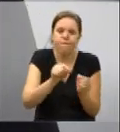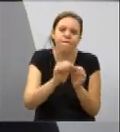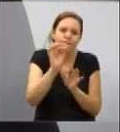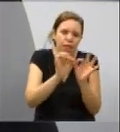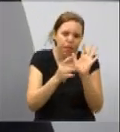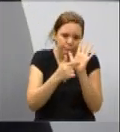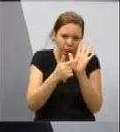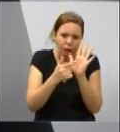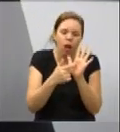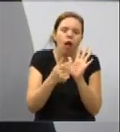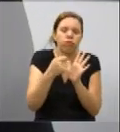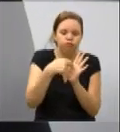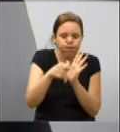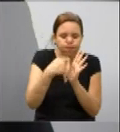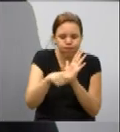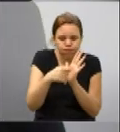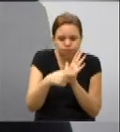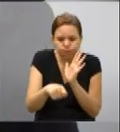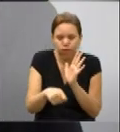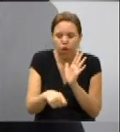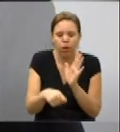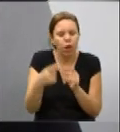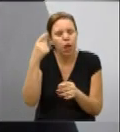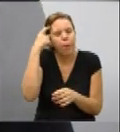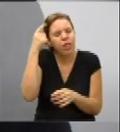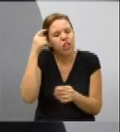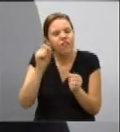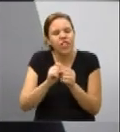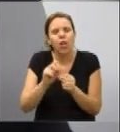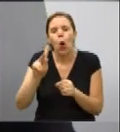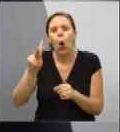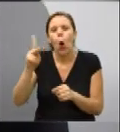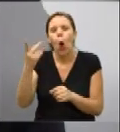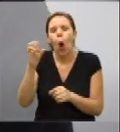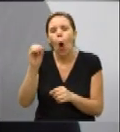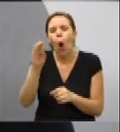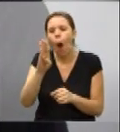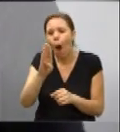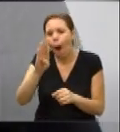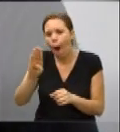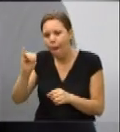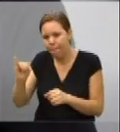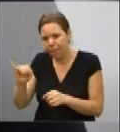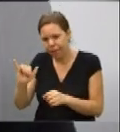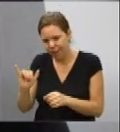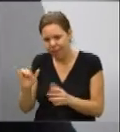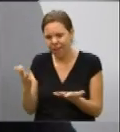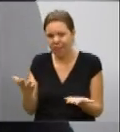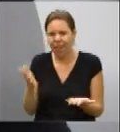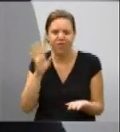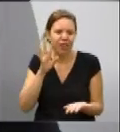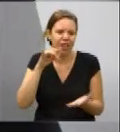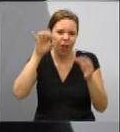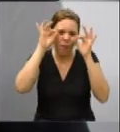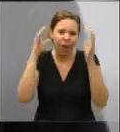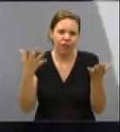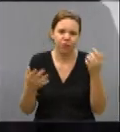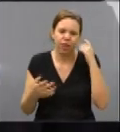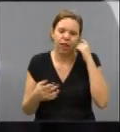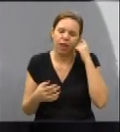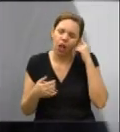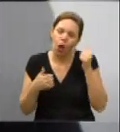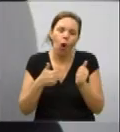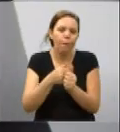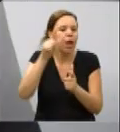mesmo. Nem pensou em fazer o Robin, então? Não, é só o Batman é mais legal. Você acompanha